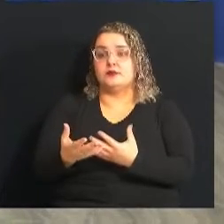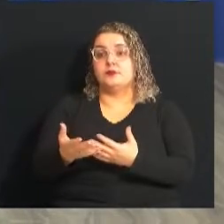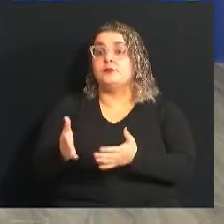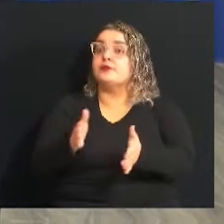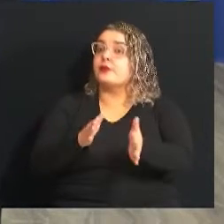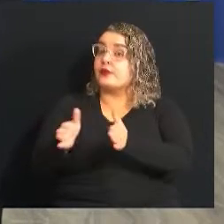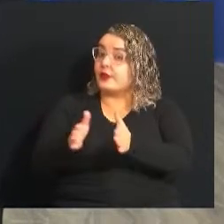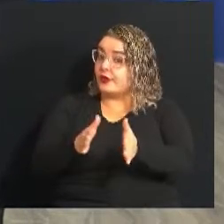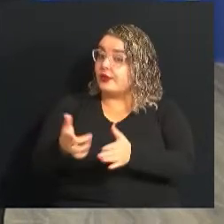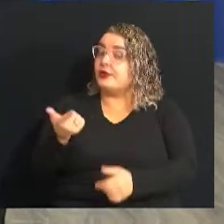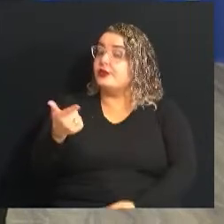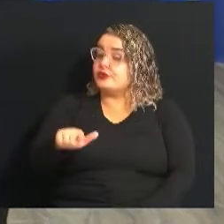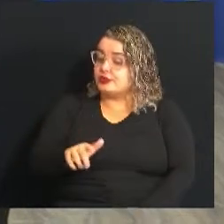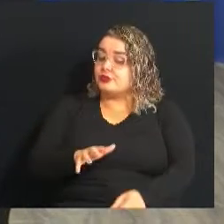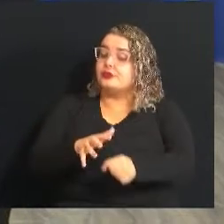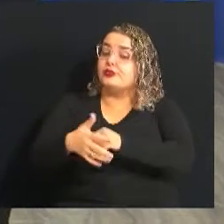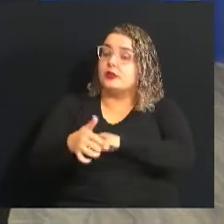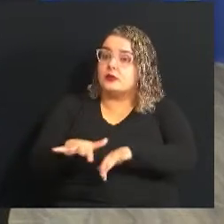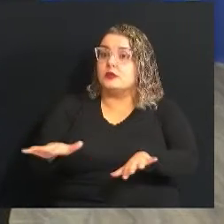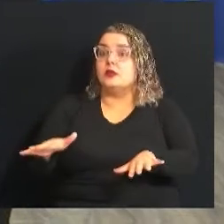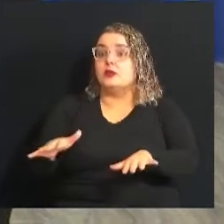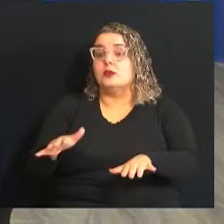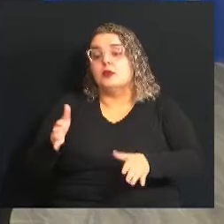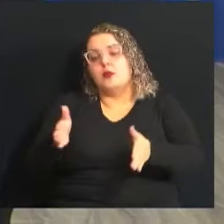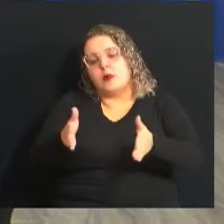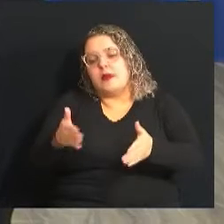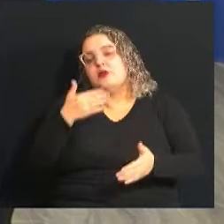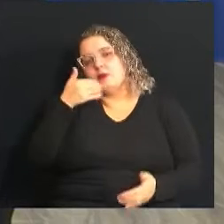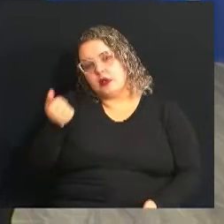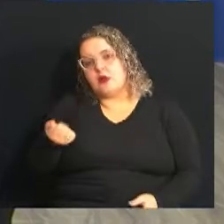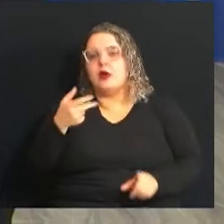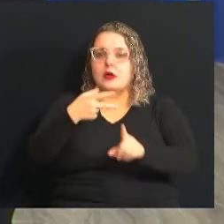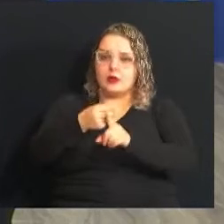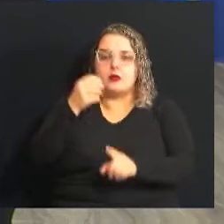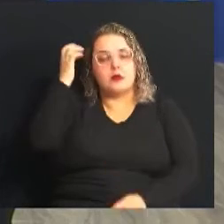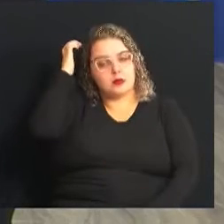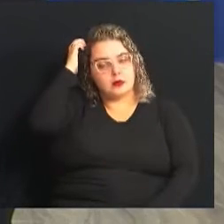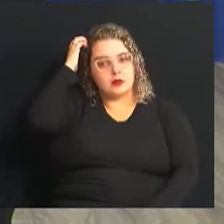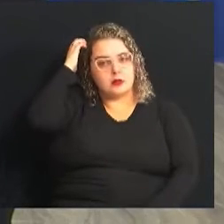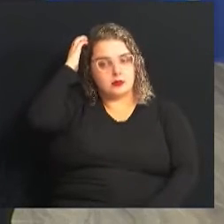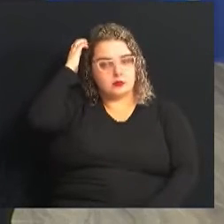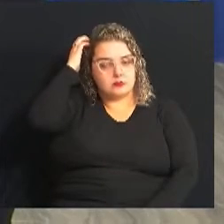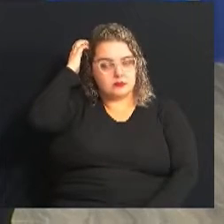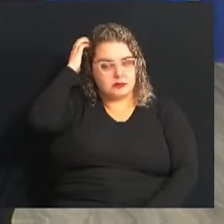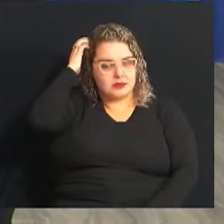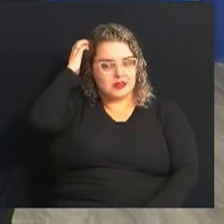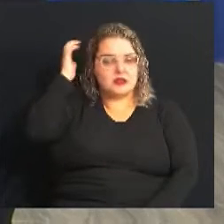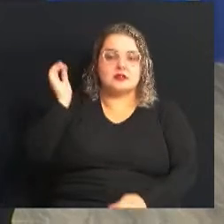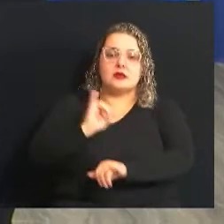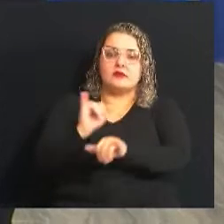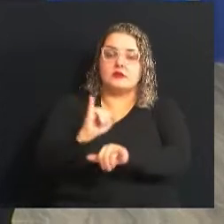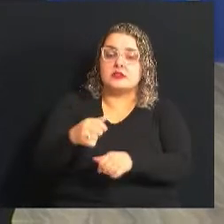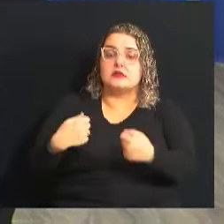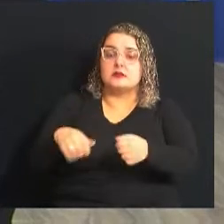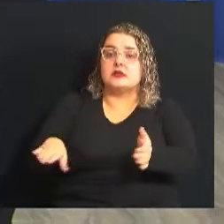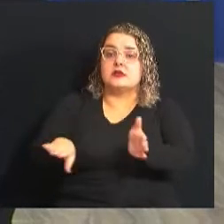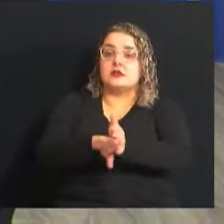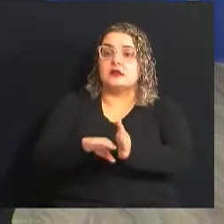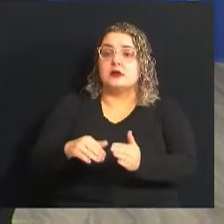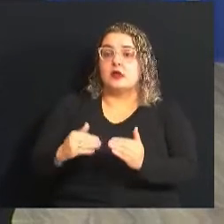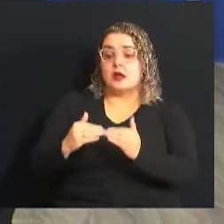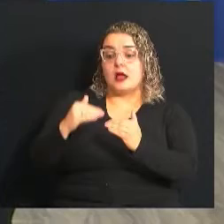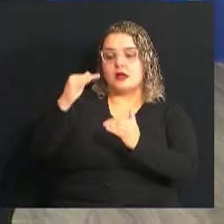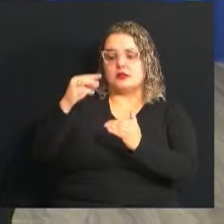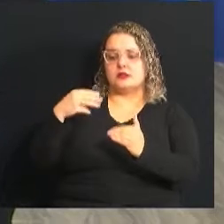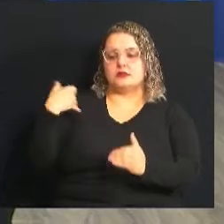pandemia, numa situação muito melhor por conta da vacinação, mas essa informação precisa chegar até você. Pessoas acima dos 35